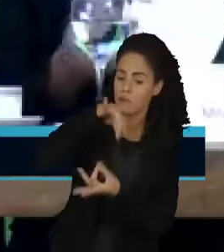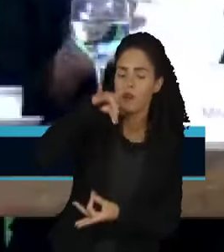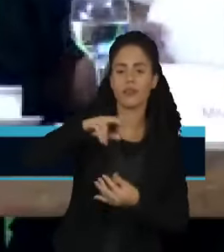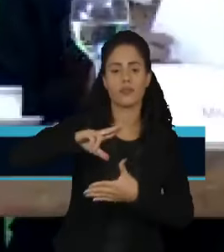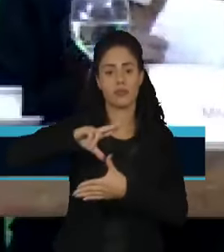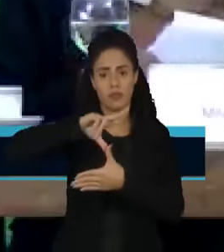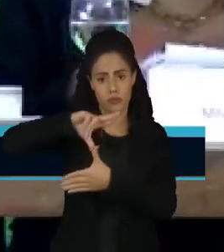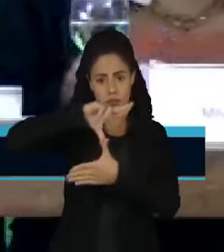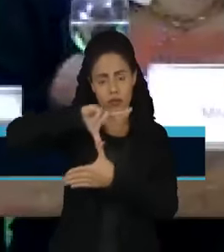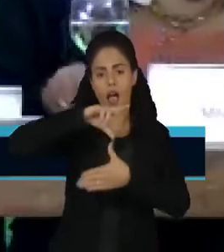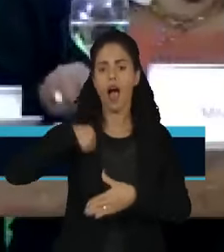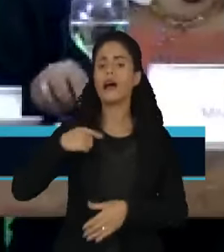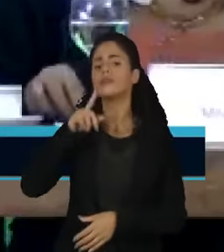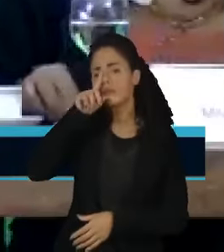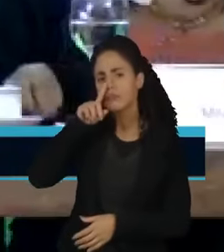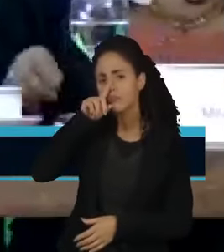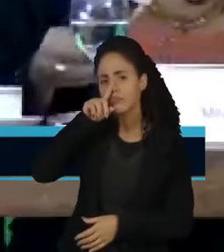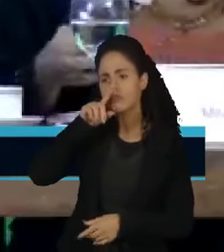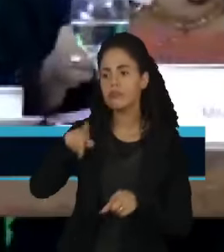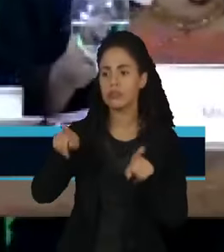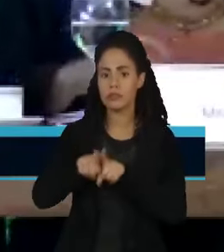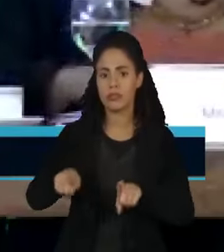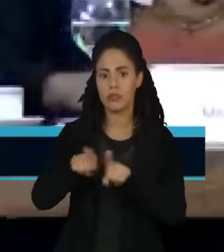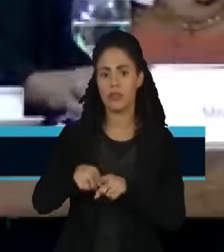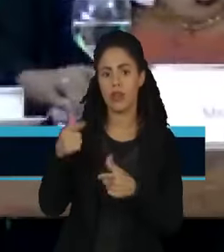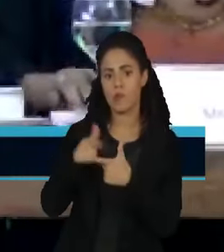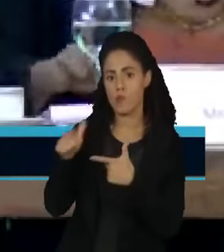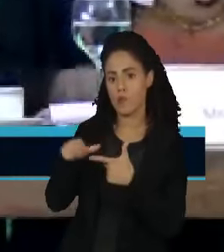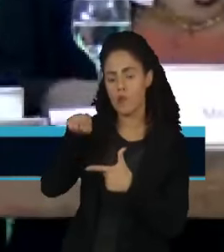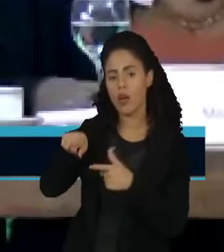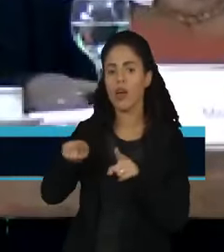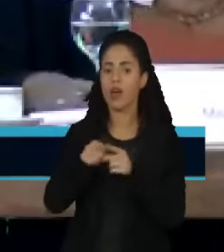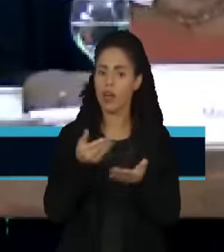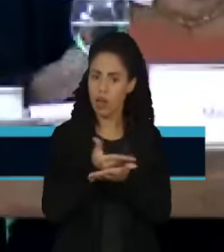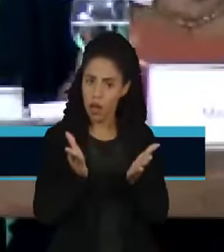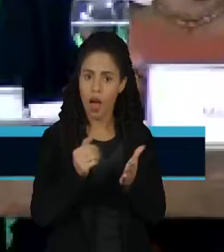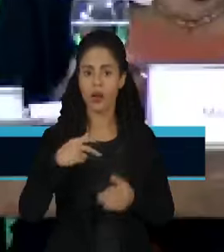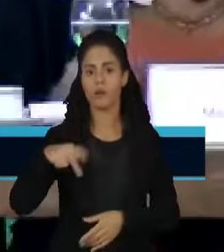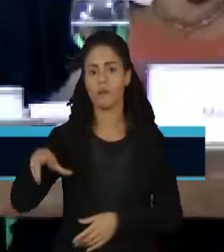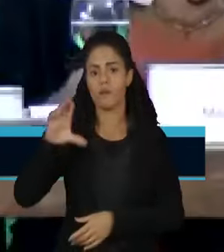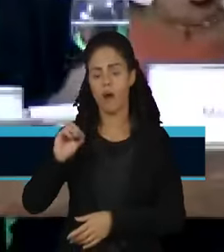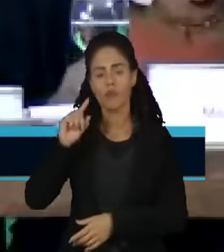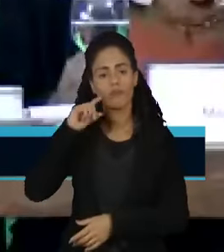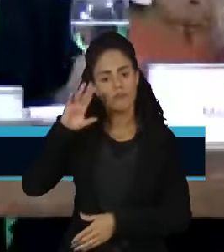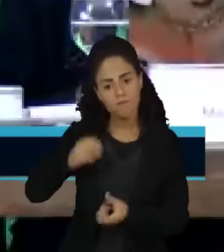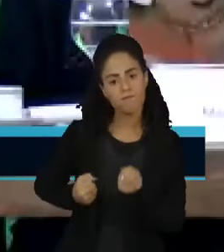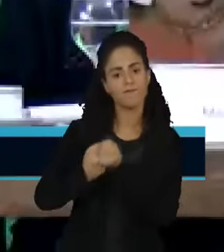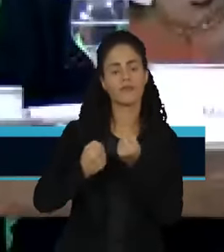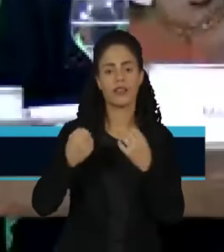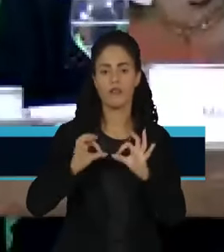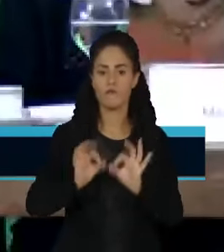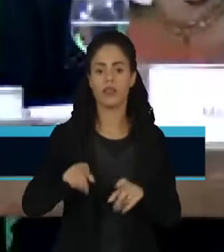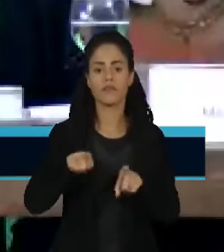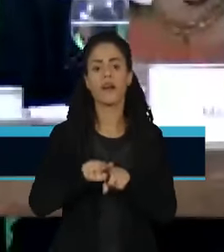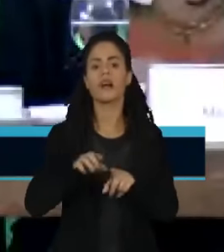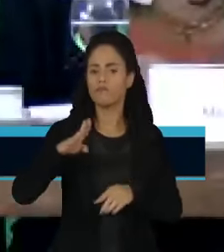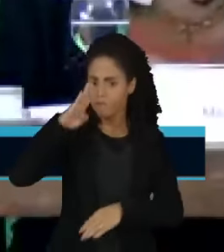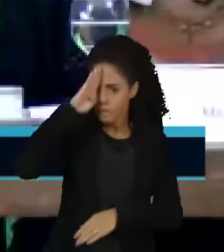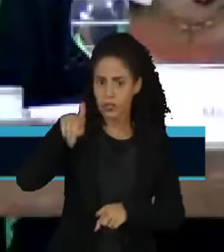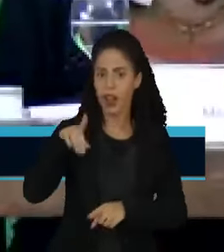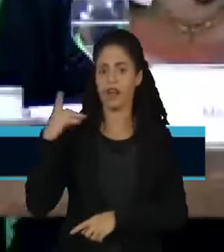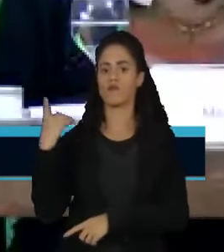Latina esteve em risco e a posição do presidente Lula, do ministro Mauro Vieira, foi decisiva para apoiar as forças democráticas